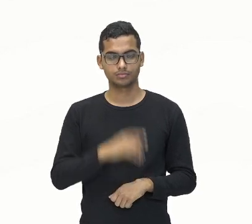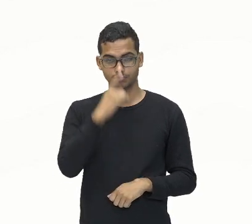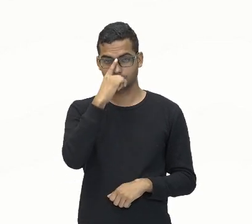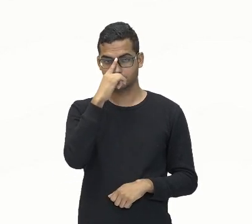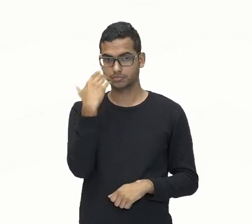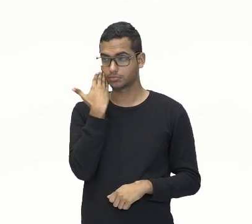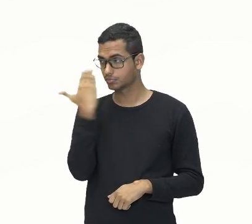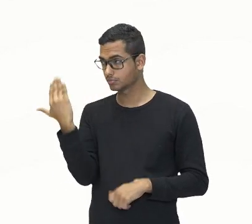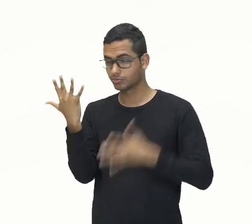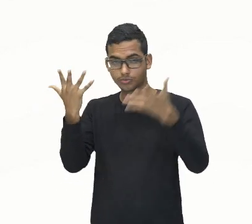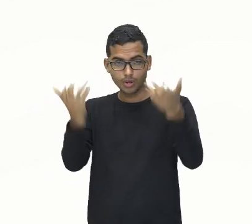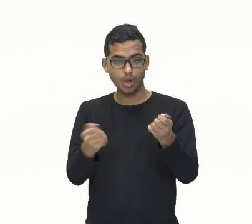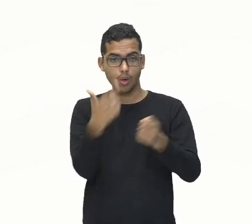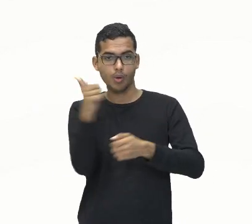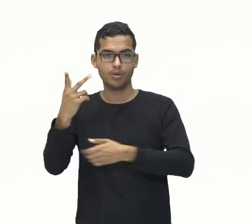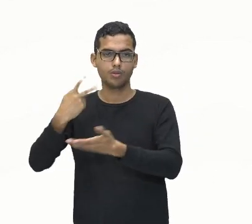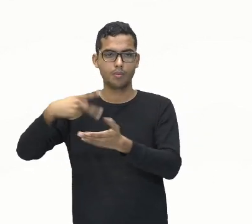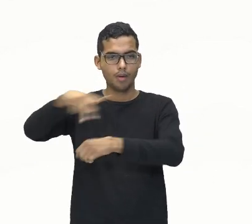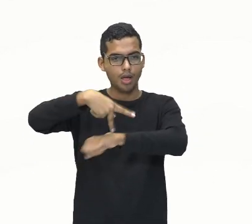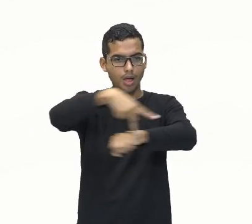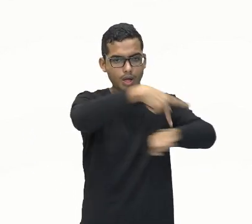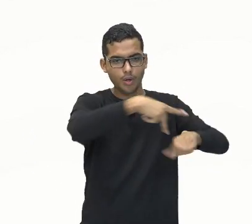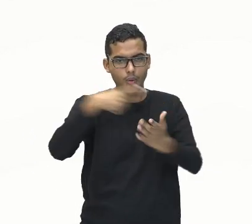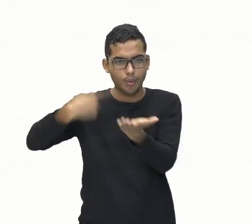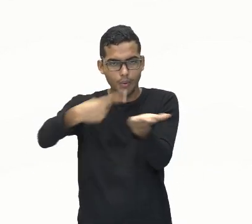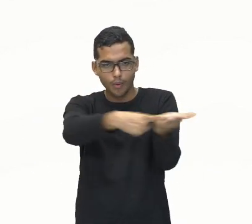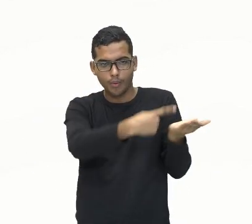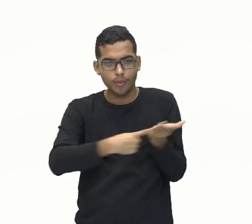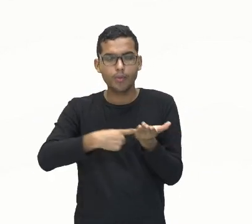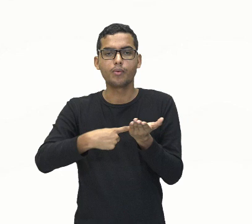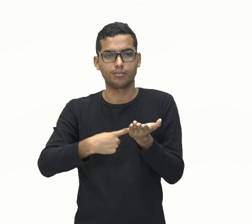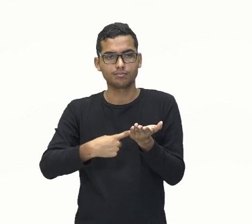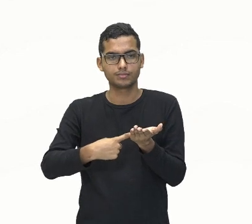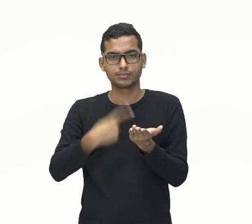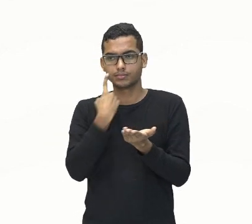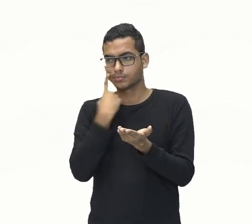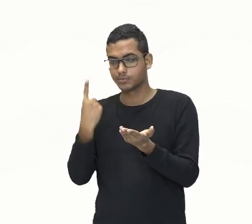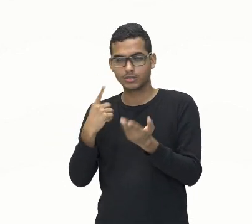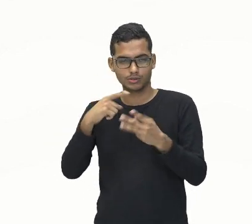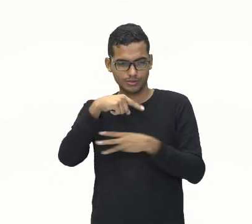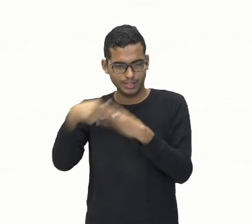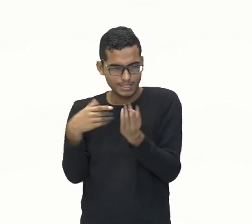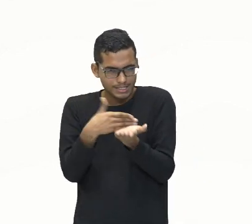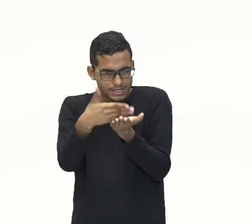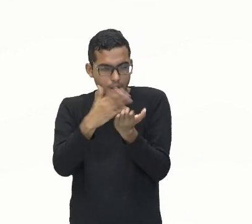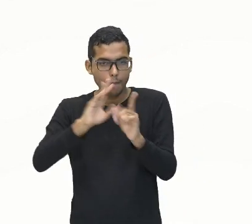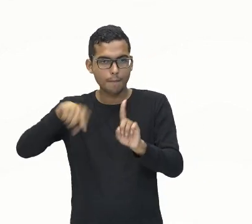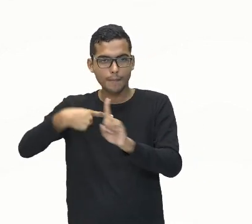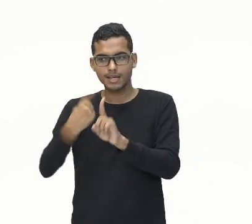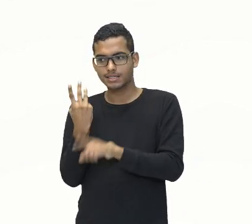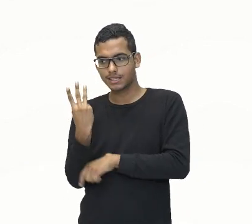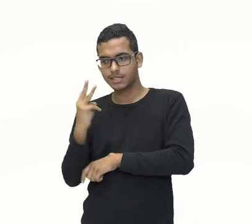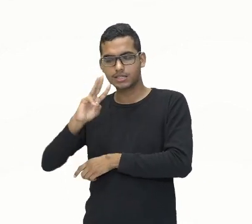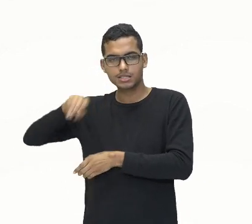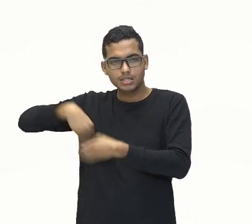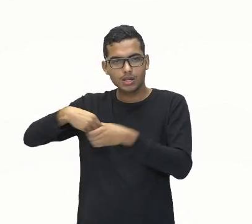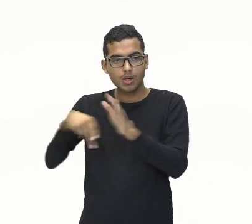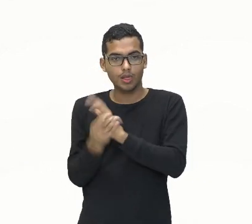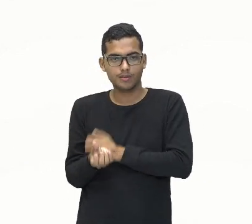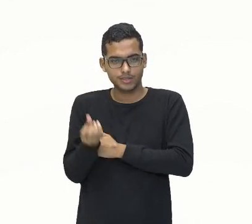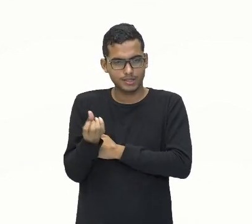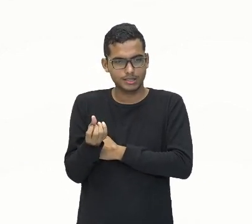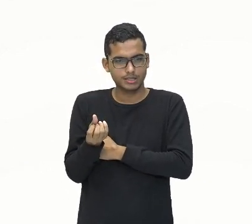após a adesão de outros países, além dos 3 iniciais, mas os outros 3 que nós vimos agora há